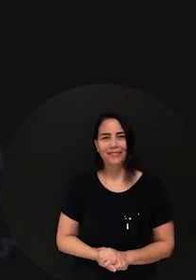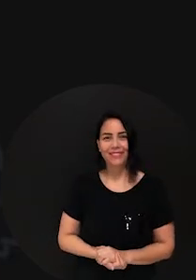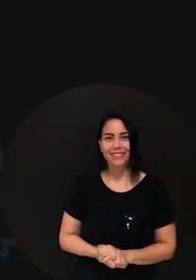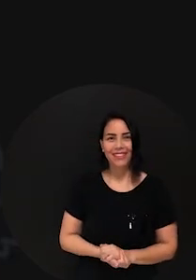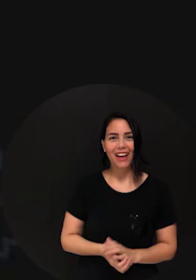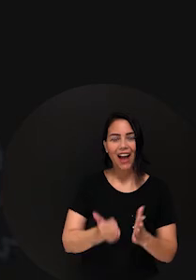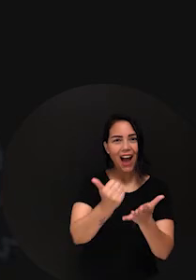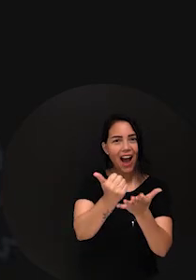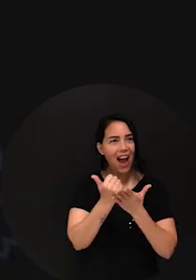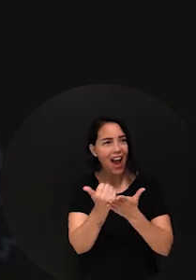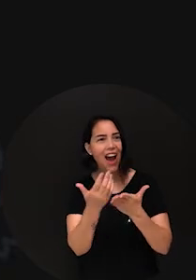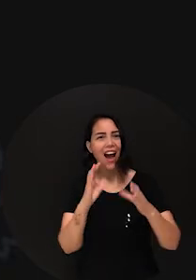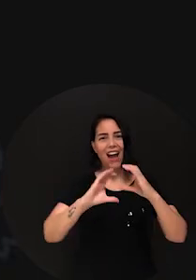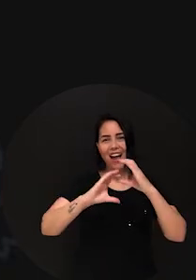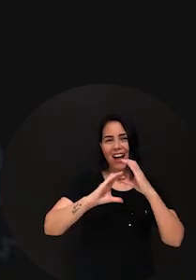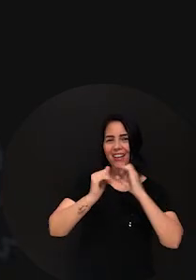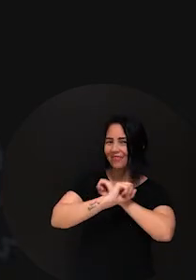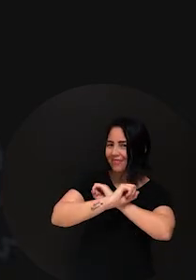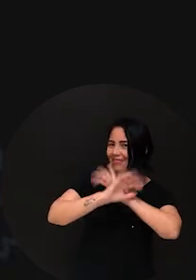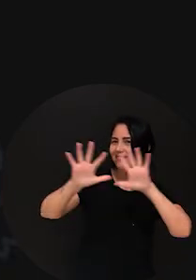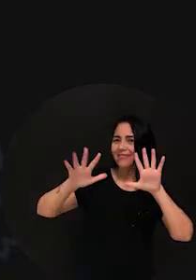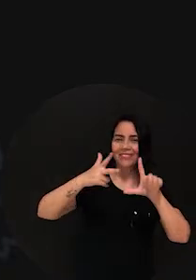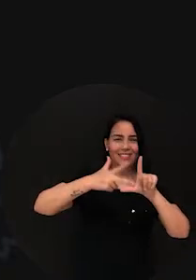Vamos fazer com que todo mundo veja.